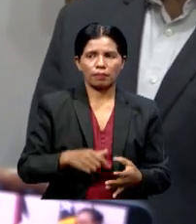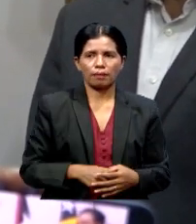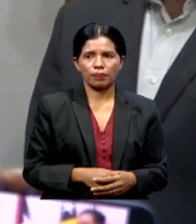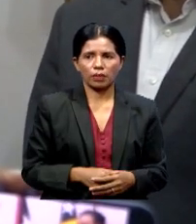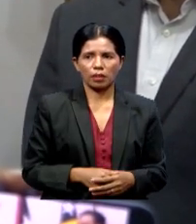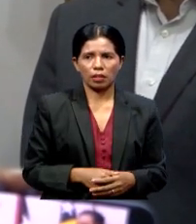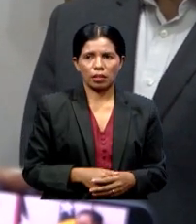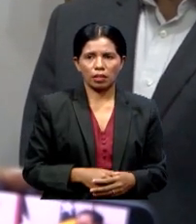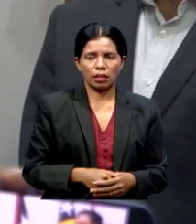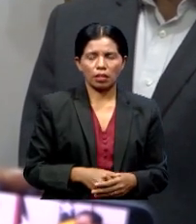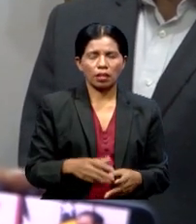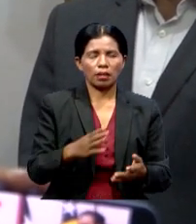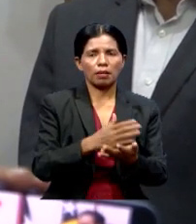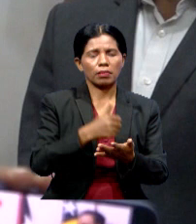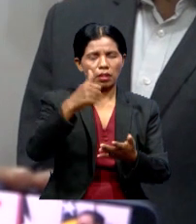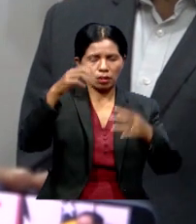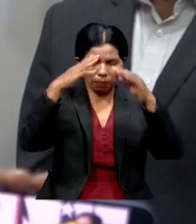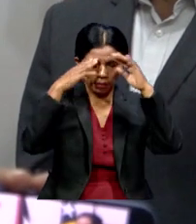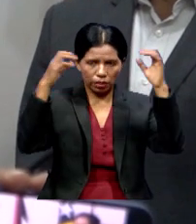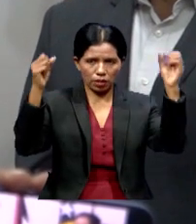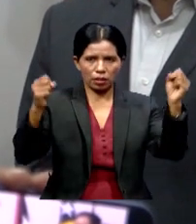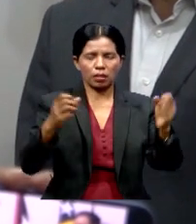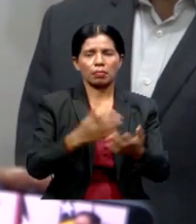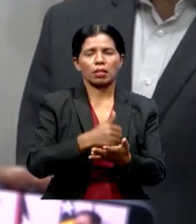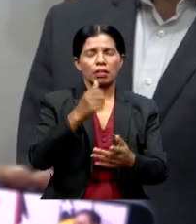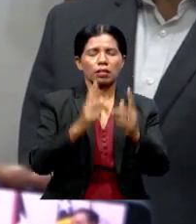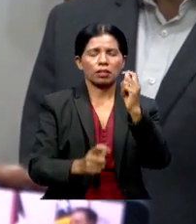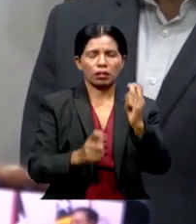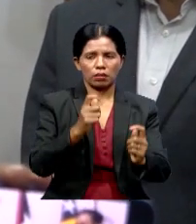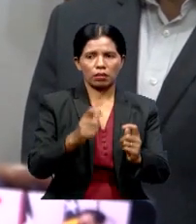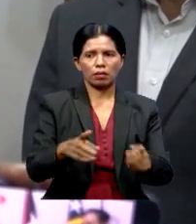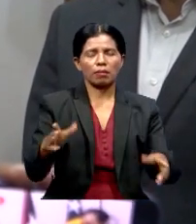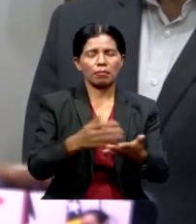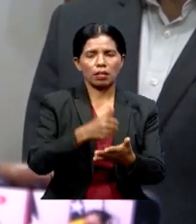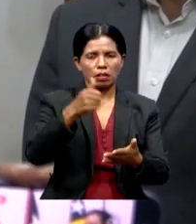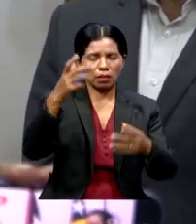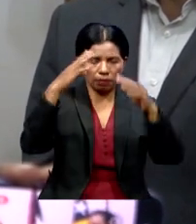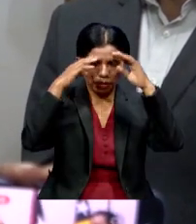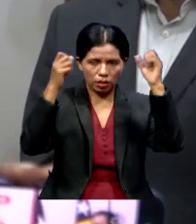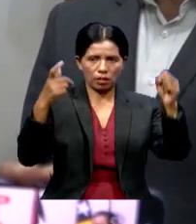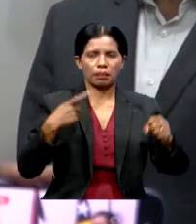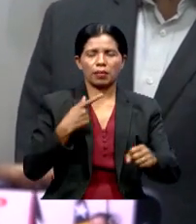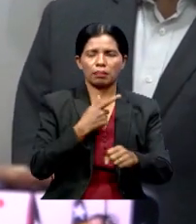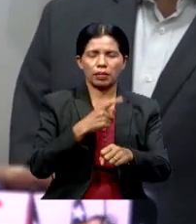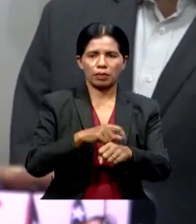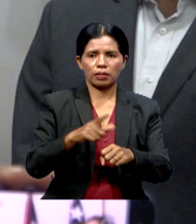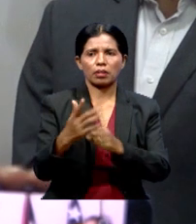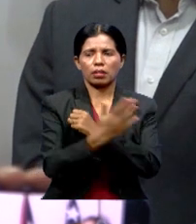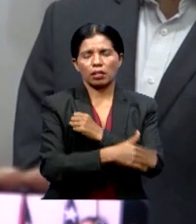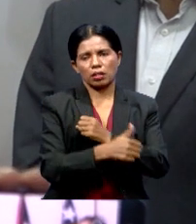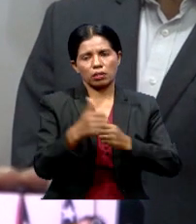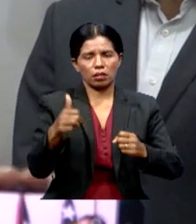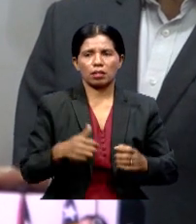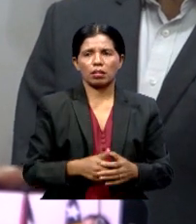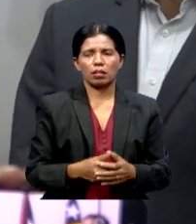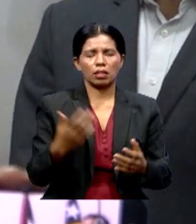Mandam ali o presidente. Mandam ali o presidente tribunal de recursos. Mandam ali o presidente do parlamento. E o Rai Liur, Rai Barak, e